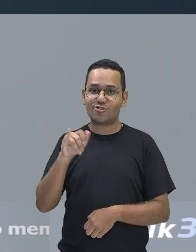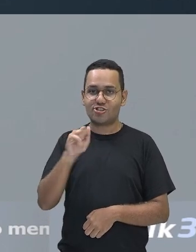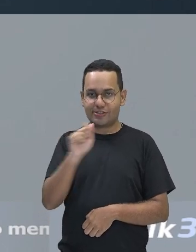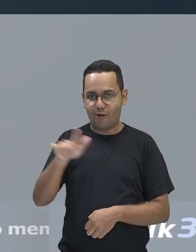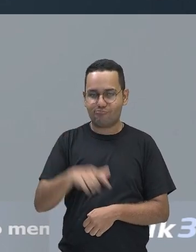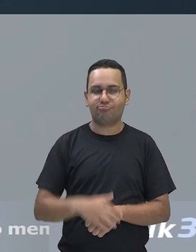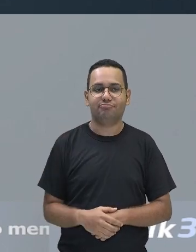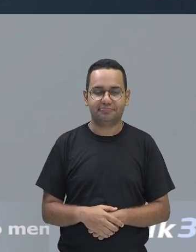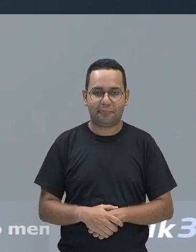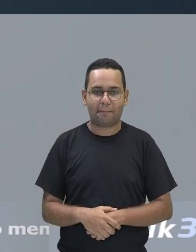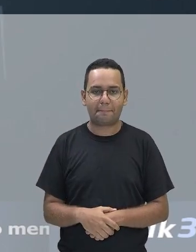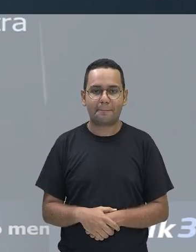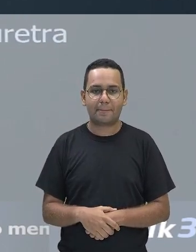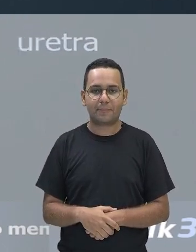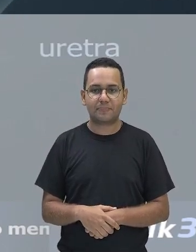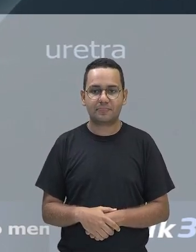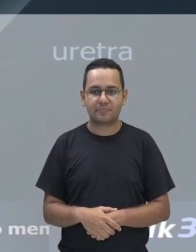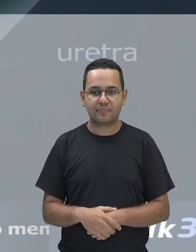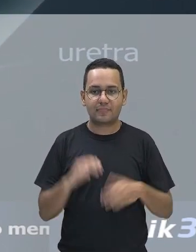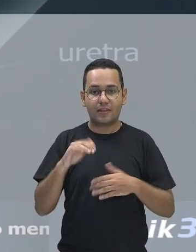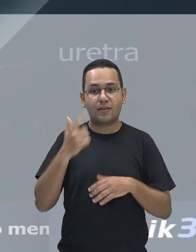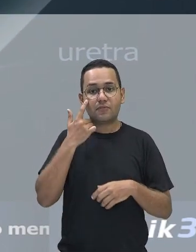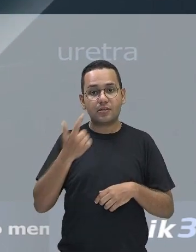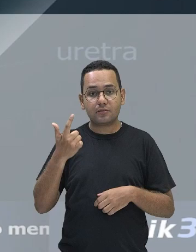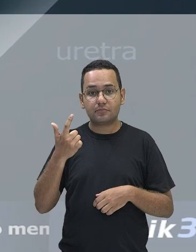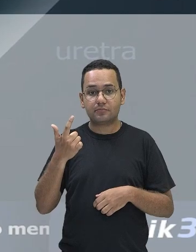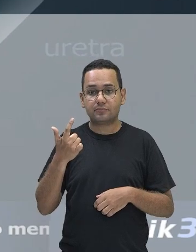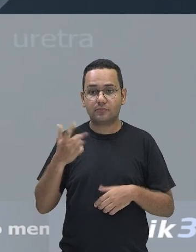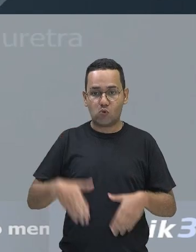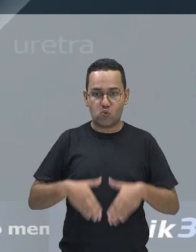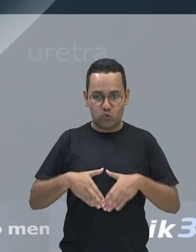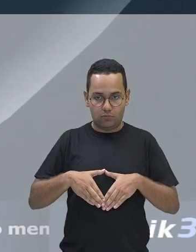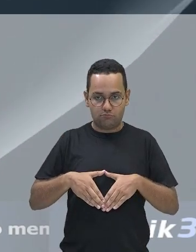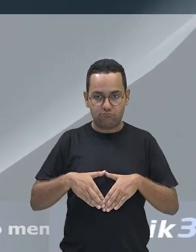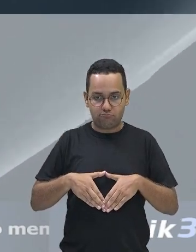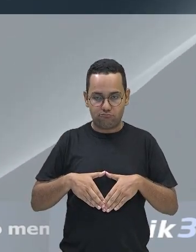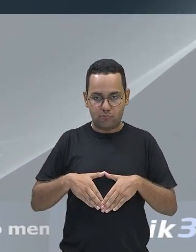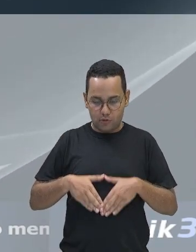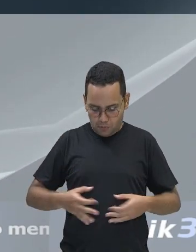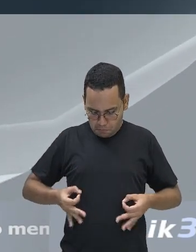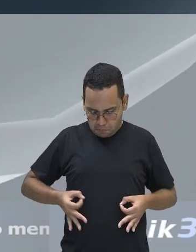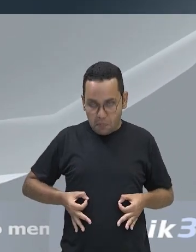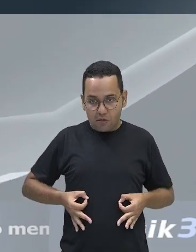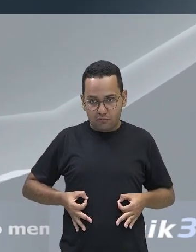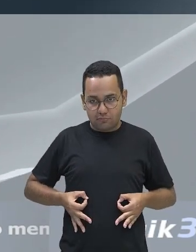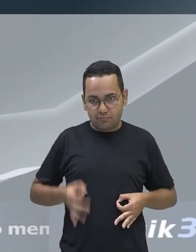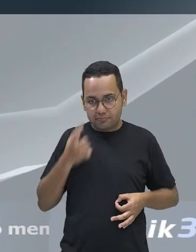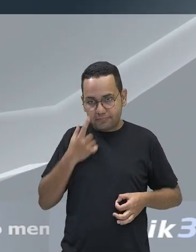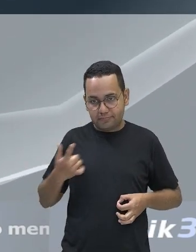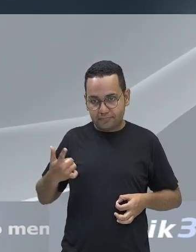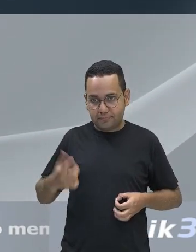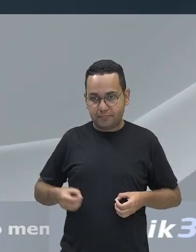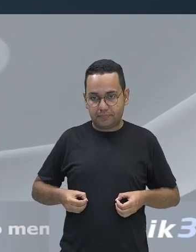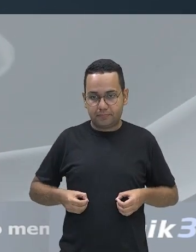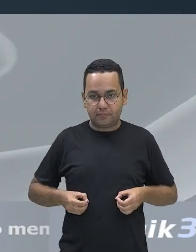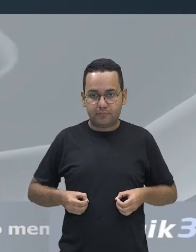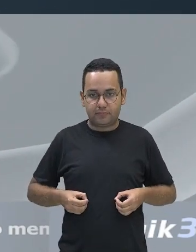Percebam também a presença dos ovários. Tá bom? Vou dar um zoom aqui, destacar bem os ovários. Está aqui,